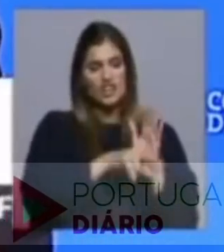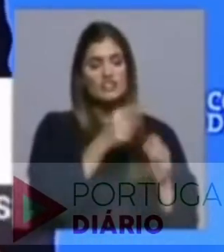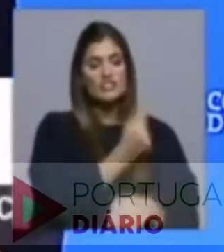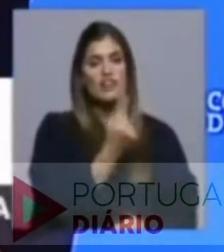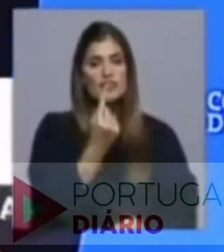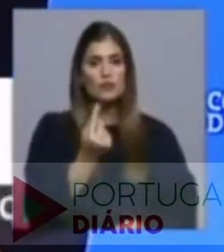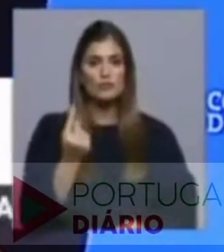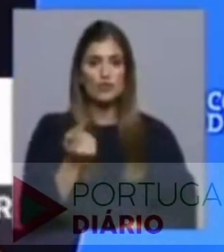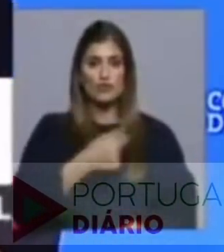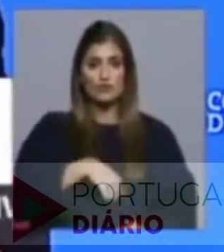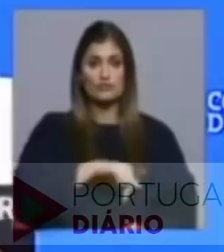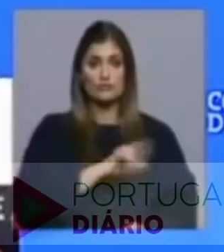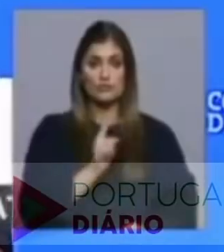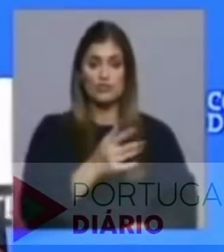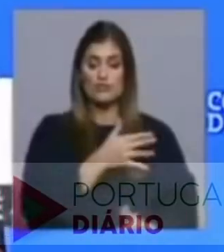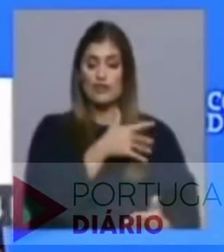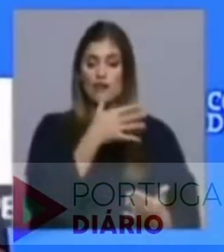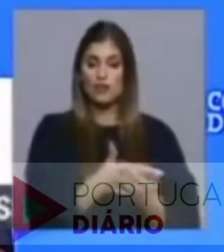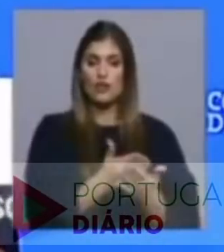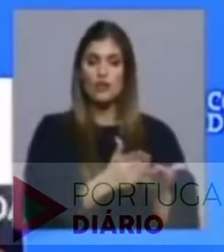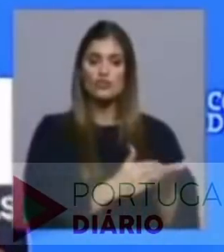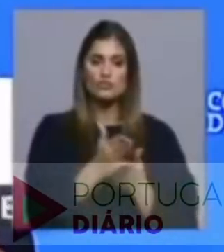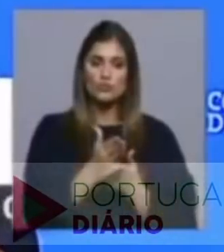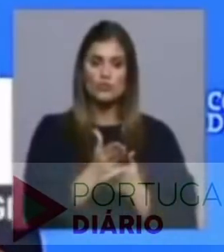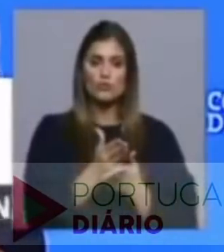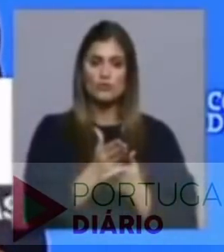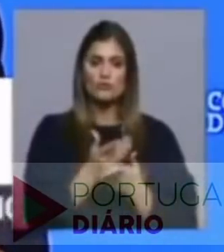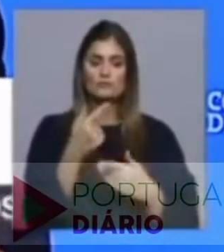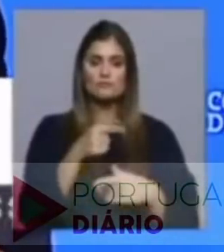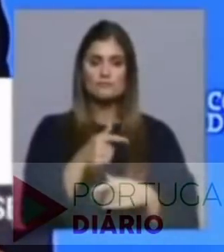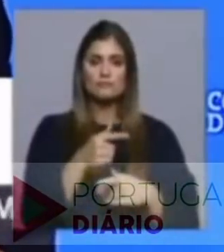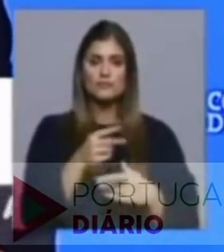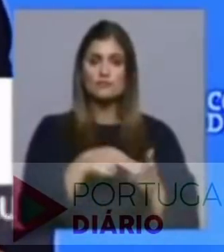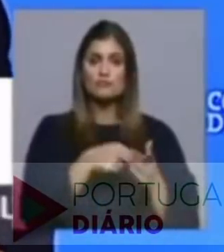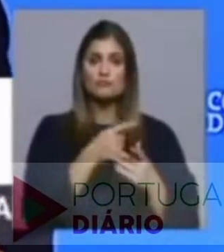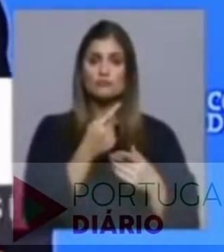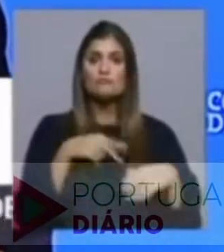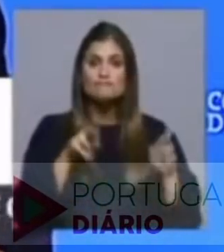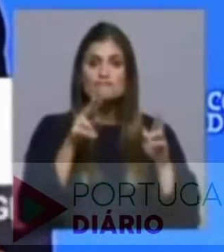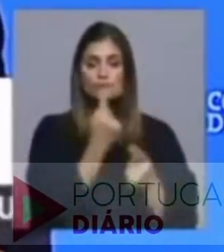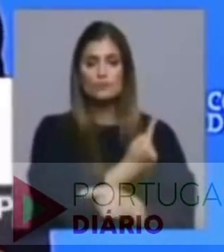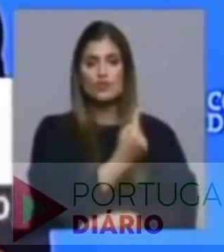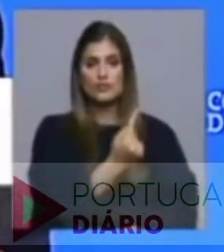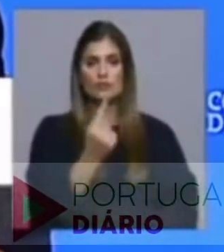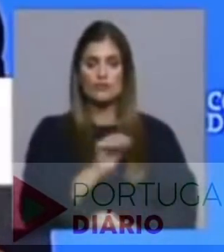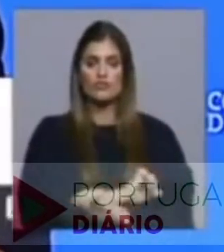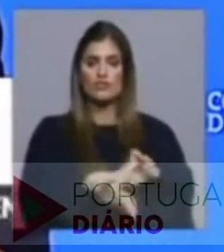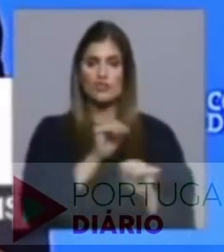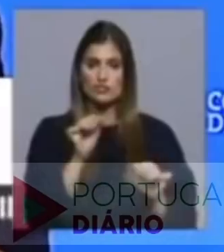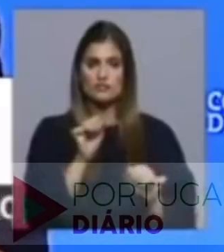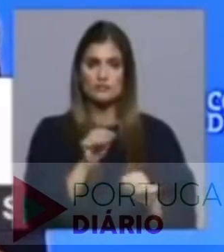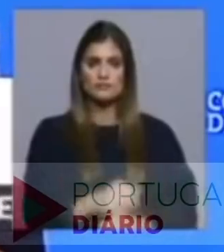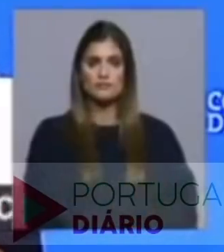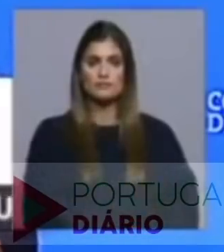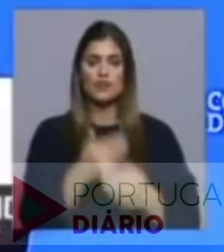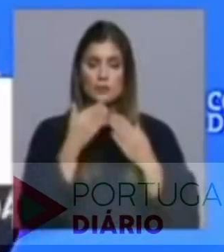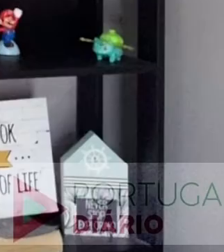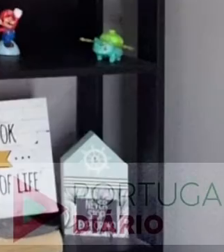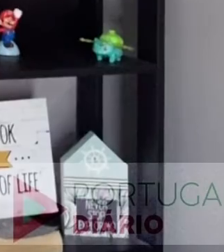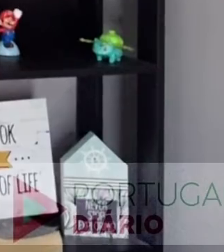e, por isso, como até hoje, continuo a contar plenamente com cada portuguesa e com cada português. Muito